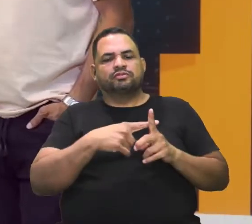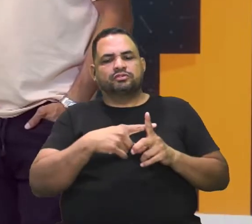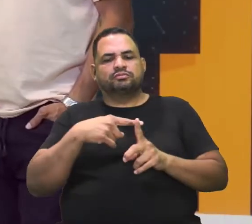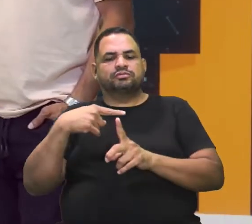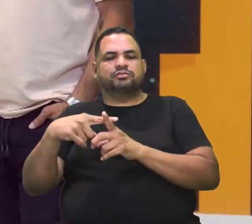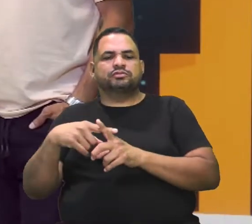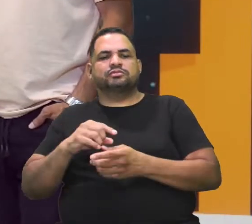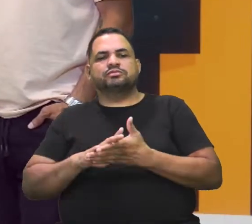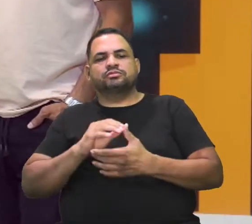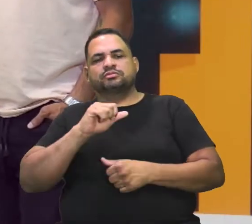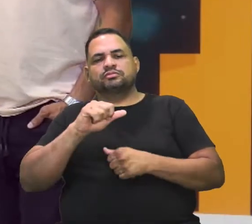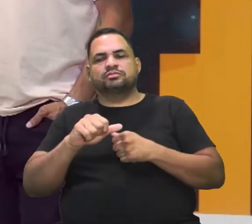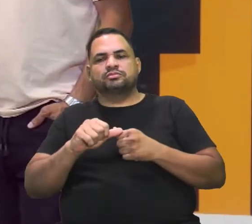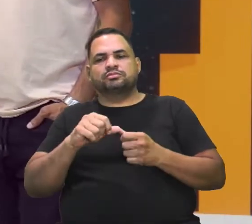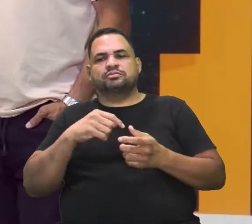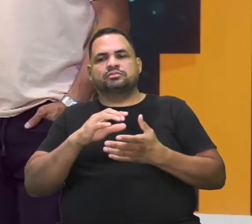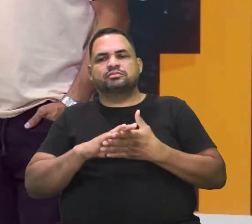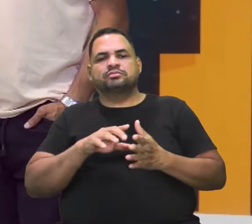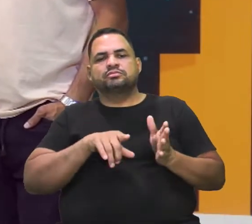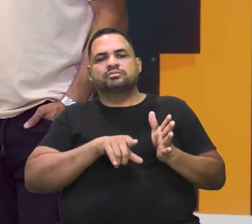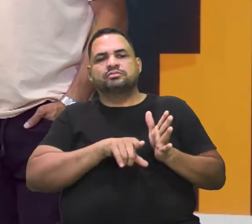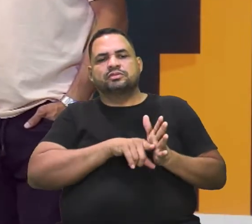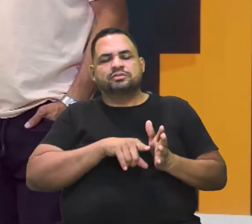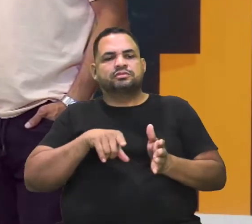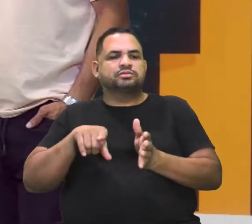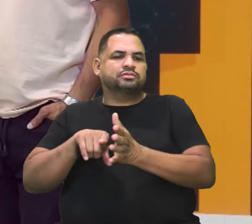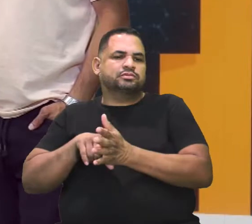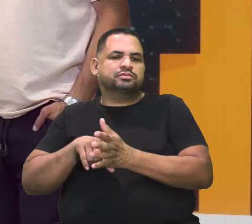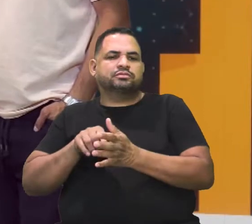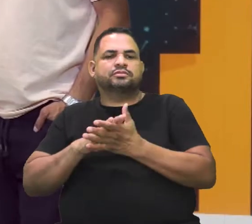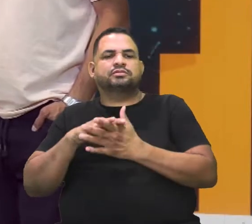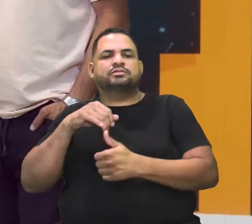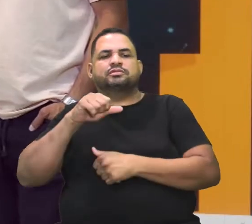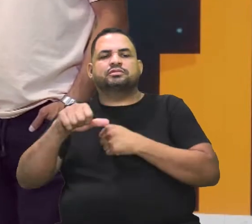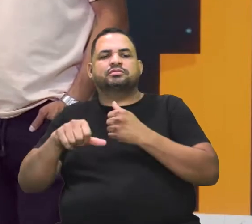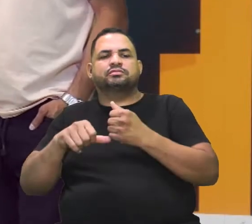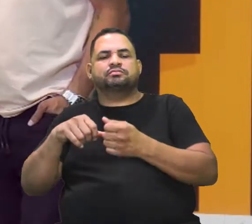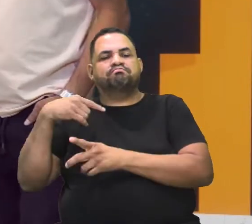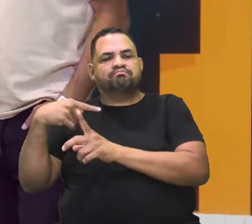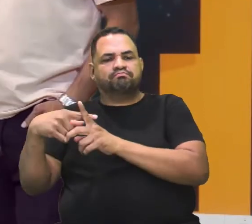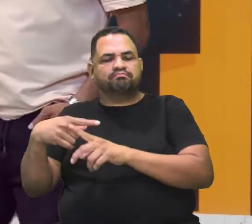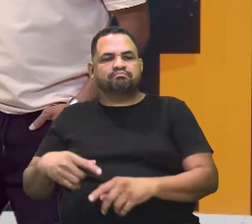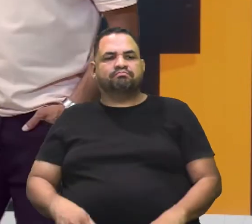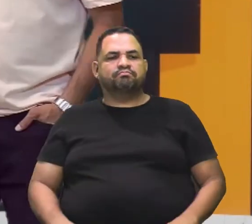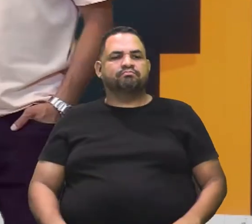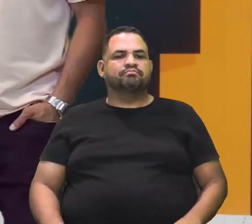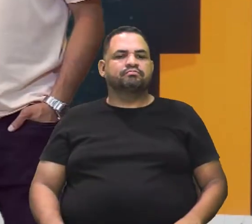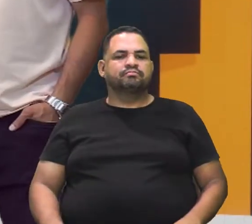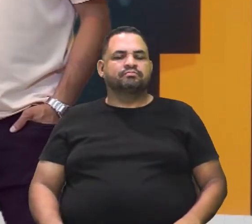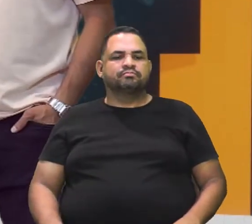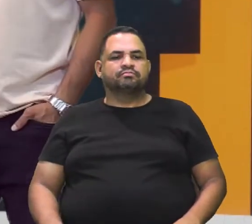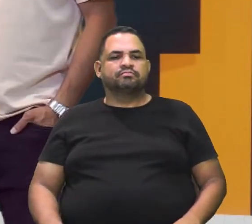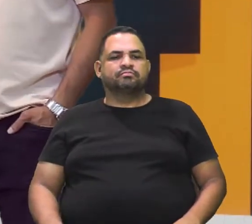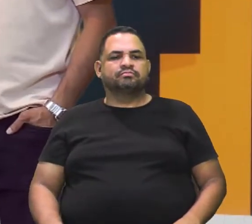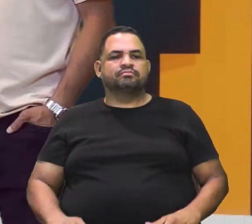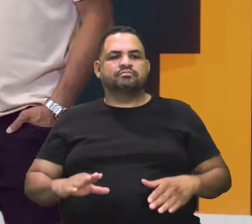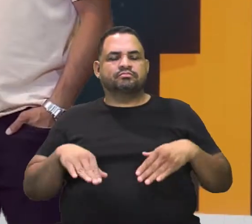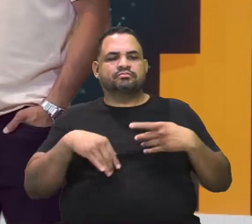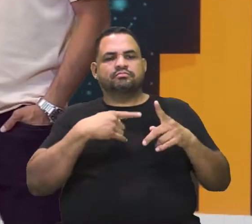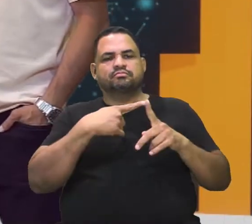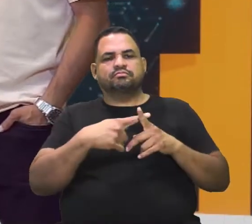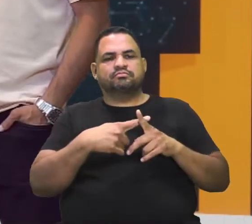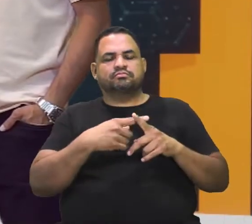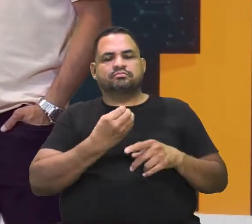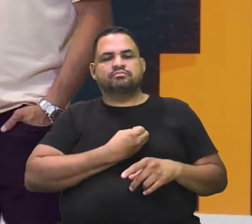positivo? Positivo. Negativo com negativo? Negativo. A soma de dívidas, né? Isso. Eu devo 5, devo 3, devo 8? Isso. Então, toda vez que eu